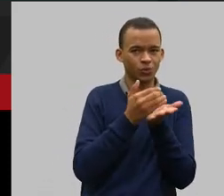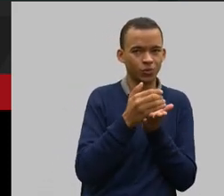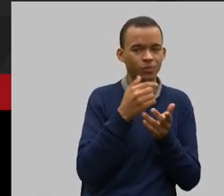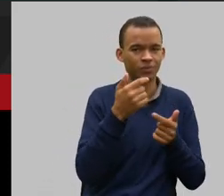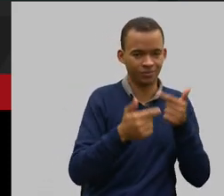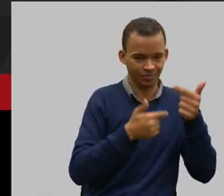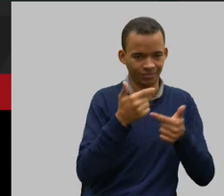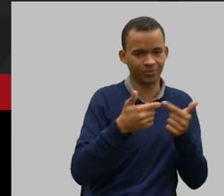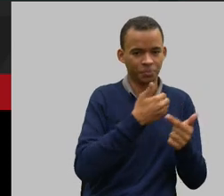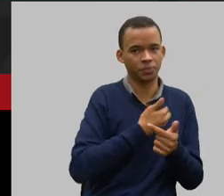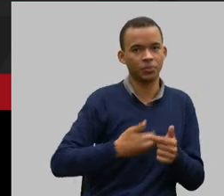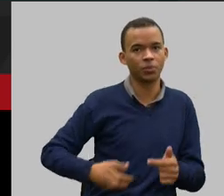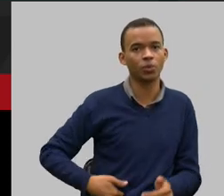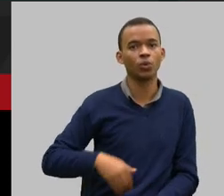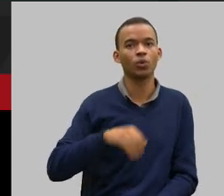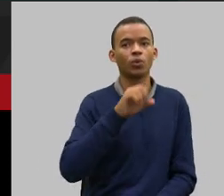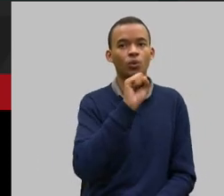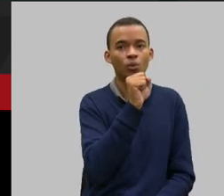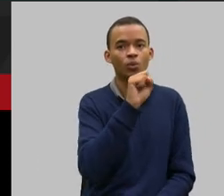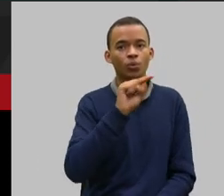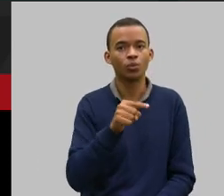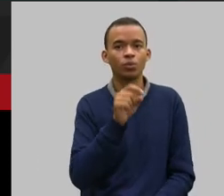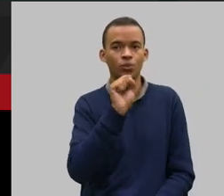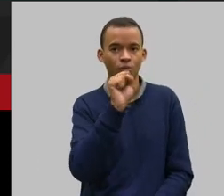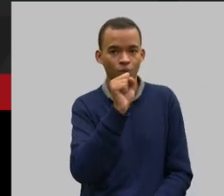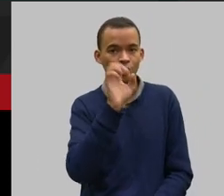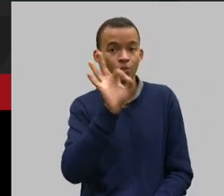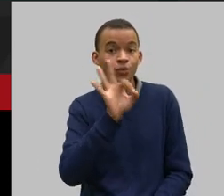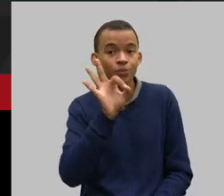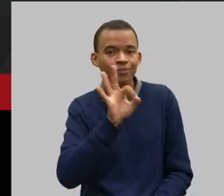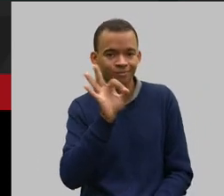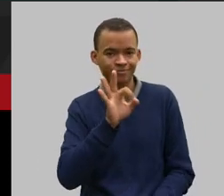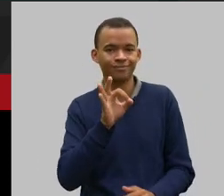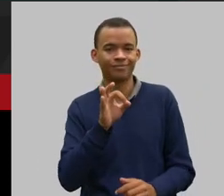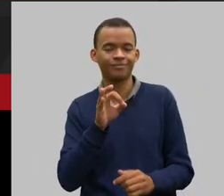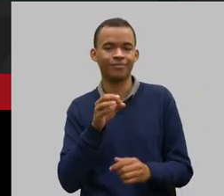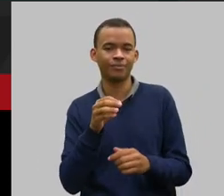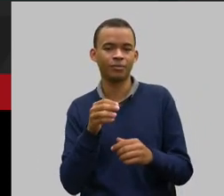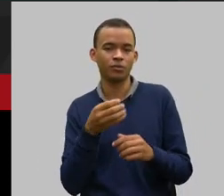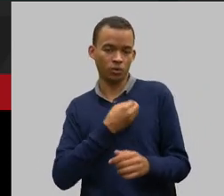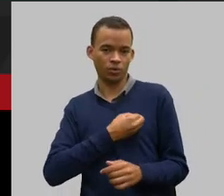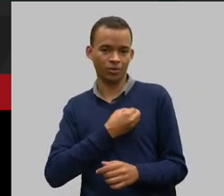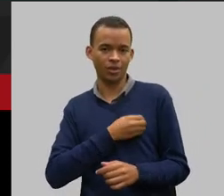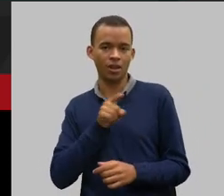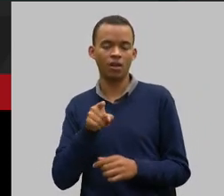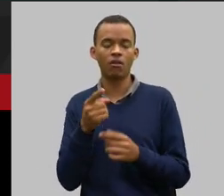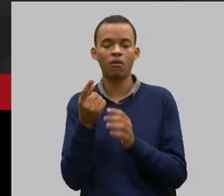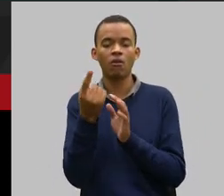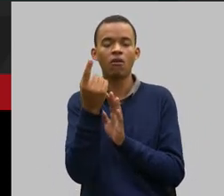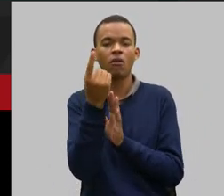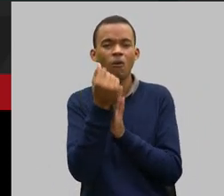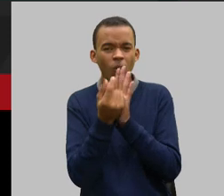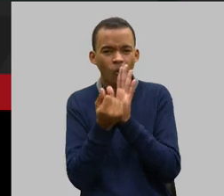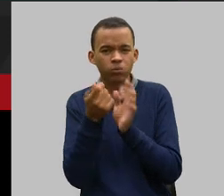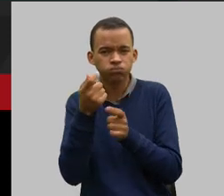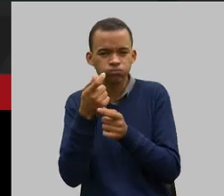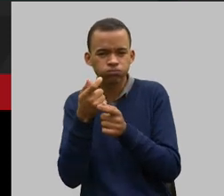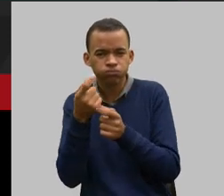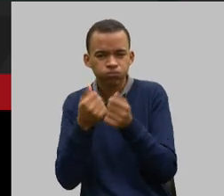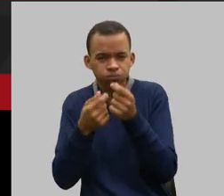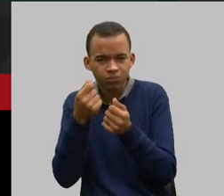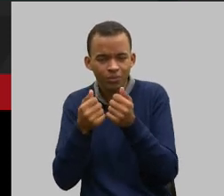8.8% de participação na economia nacional e nós crescemos de 8.8